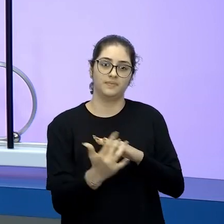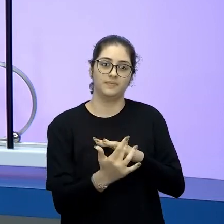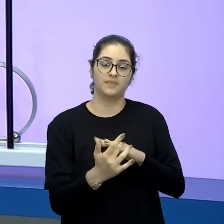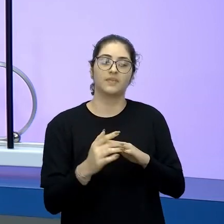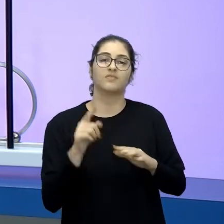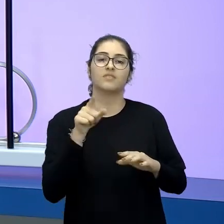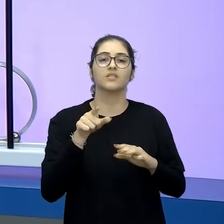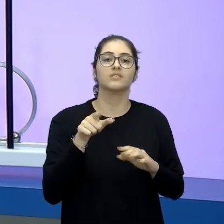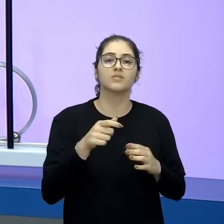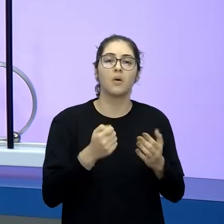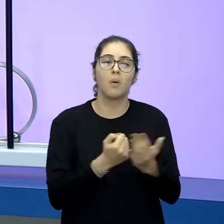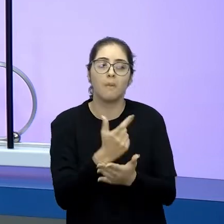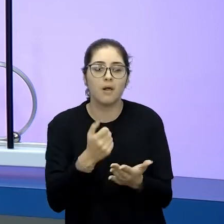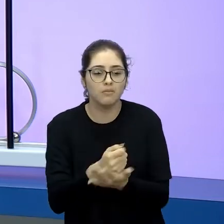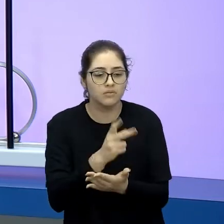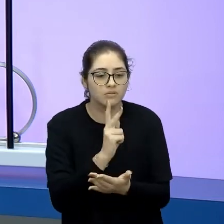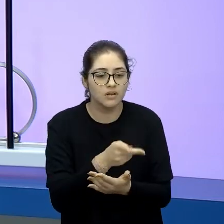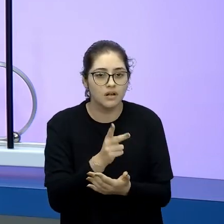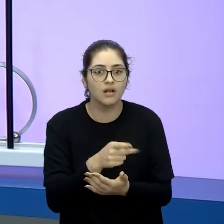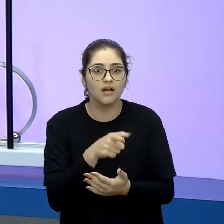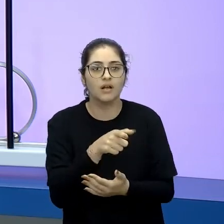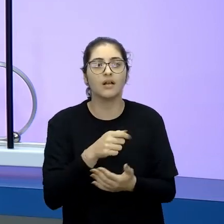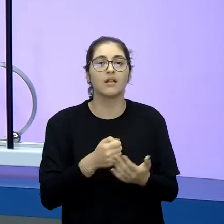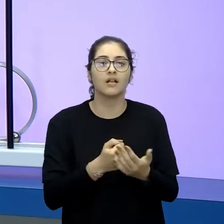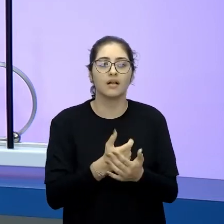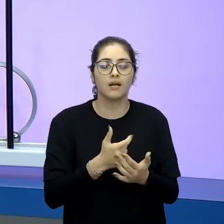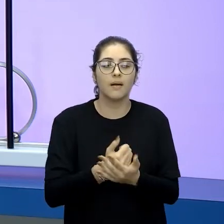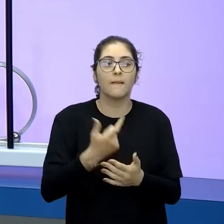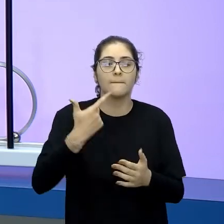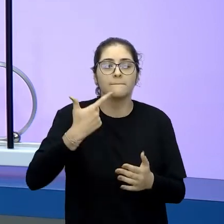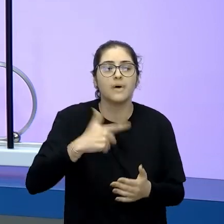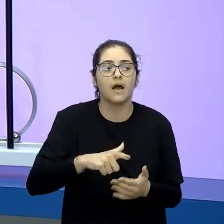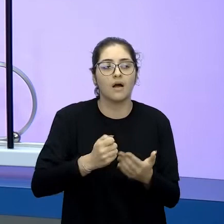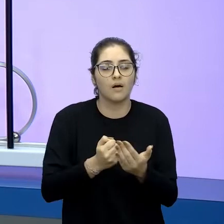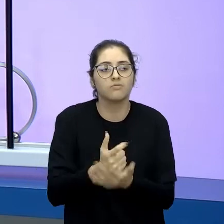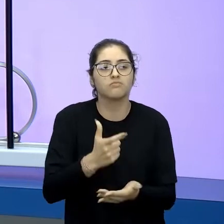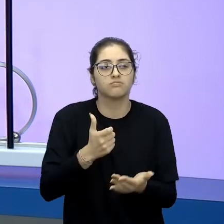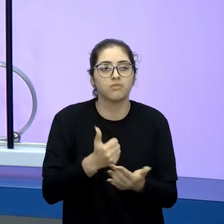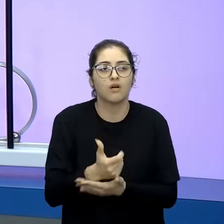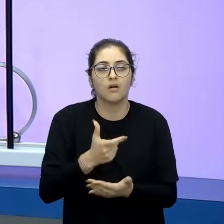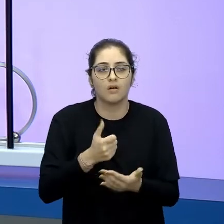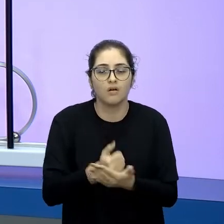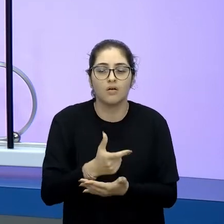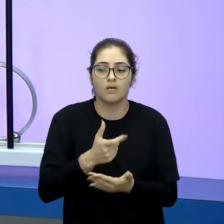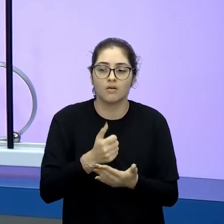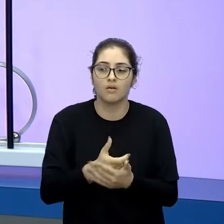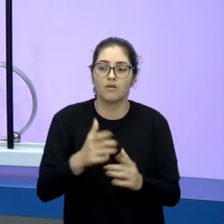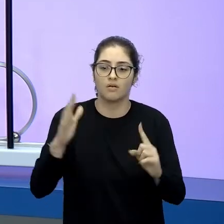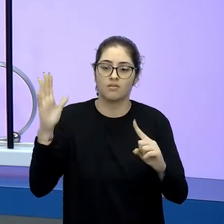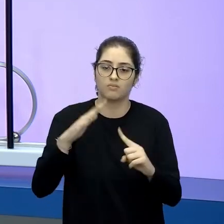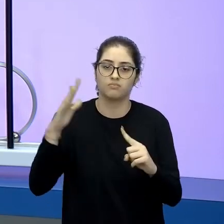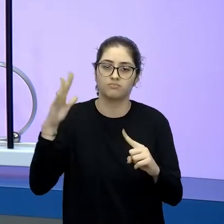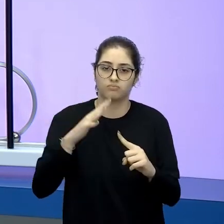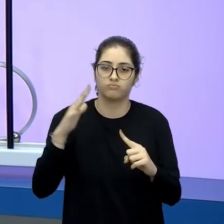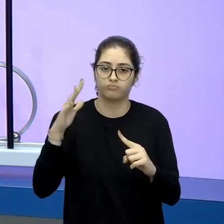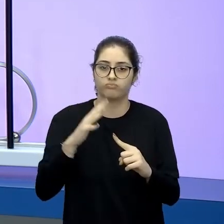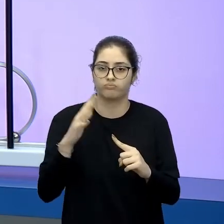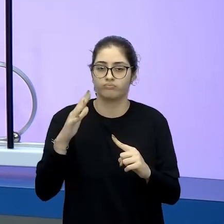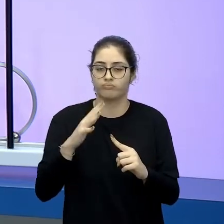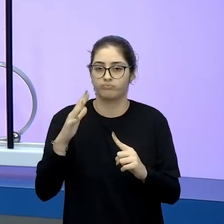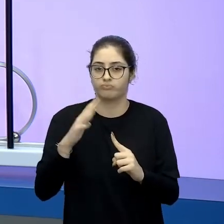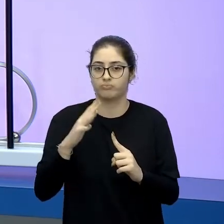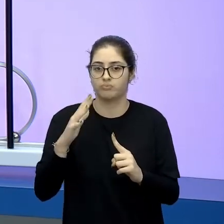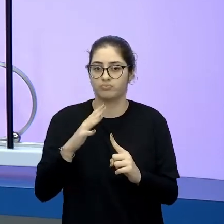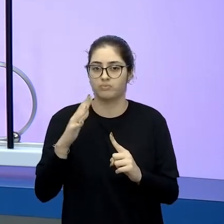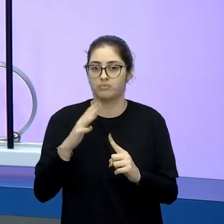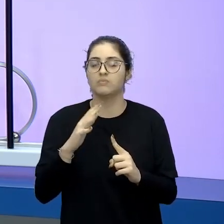um produto ou outro, ela vai te induzindo a comprar cada vez mais. E se você é uma pessoa realmente um pouco mais controlada, centrada